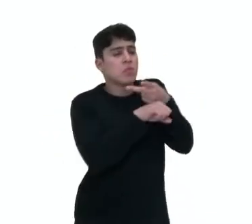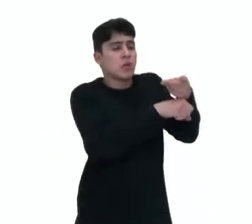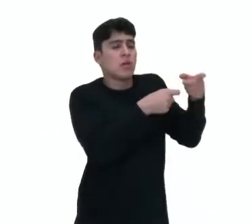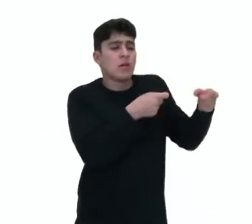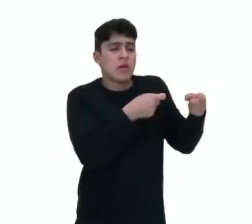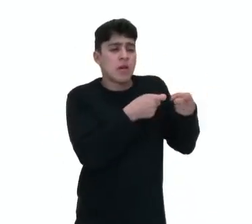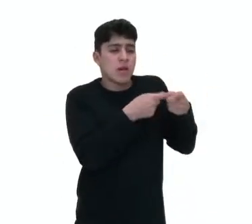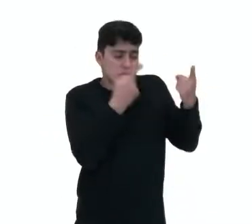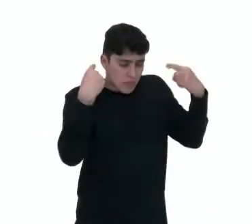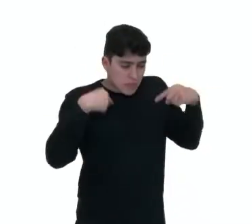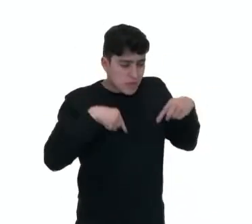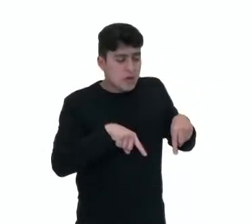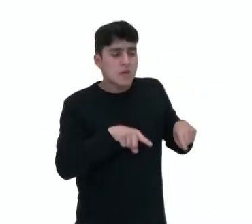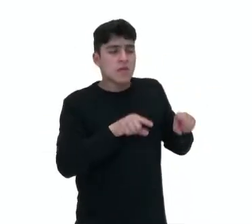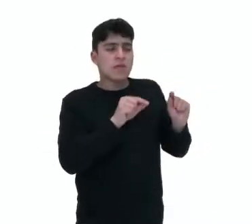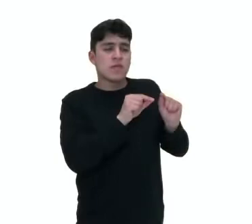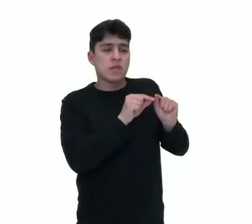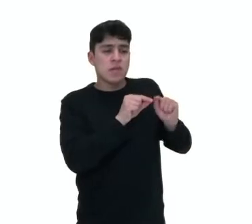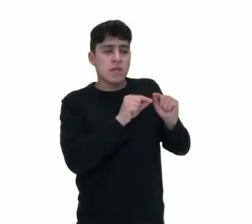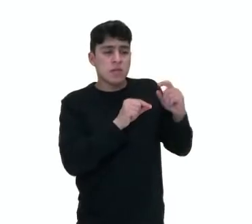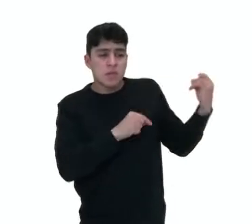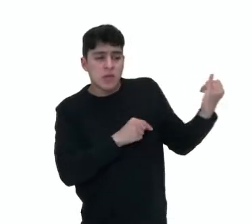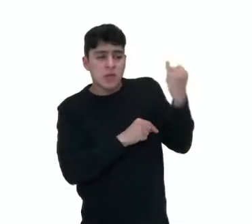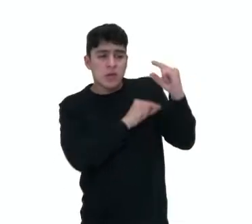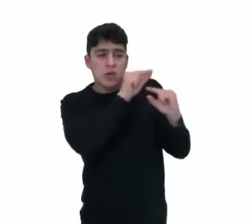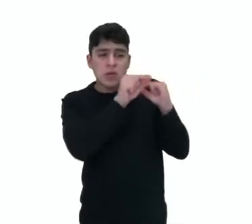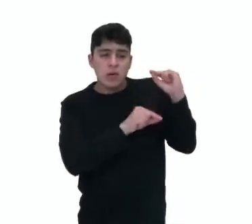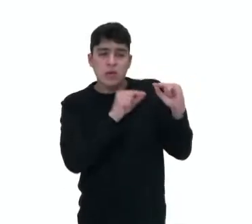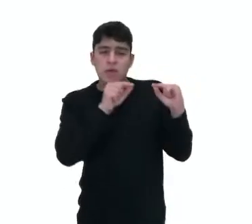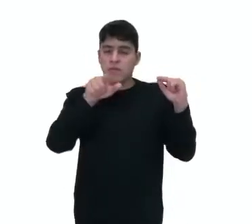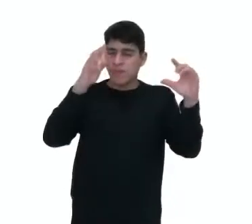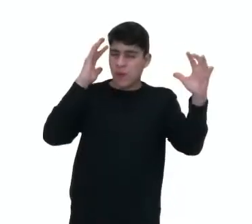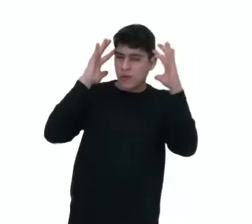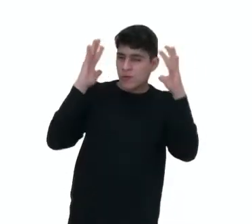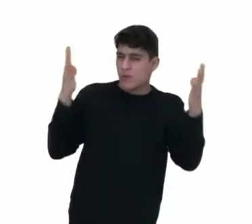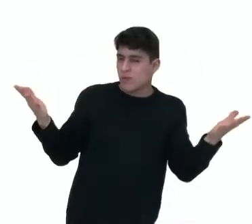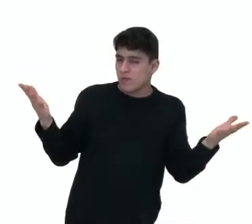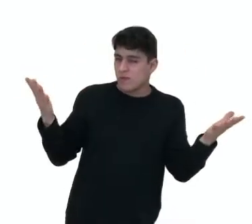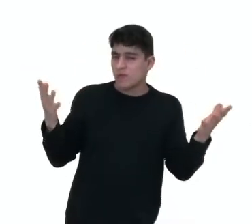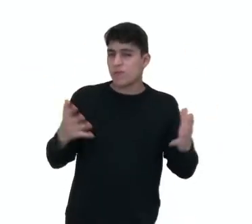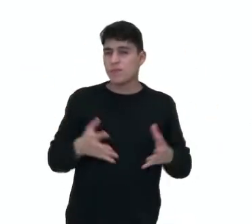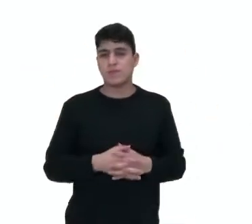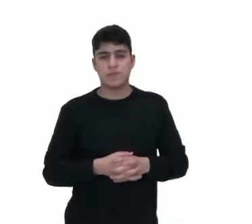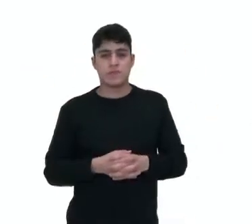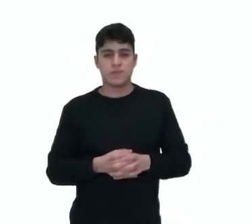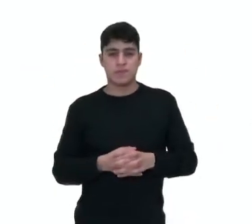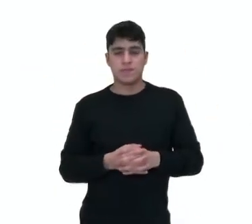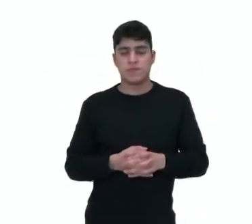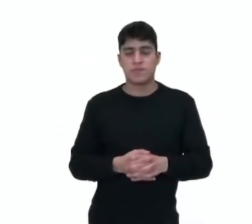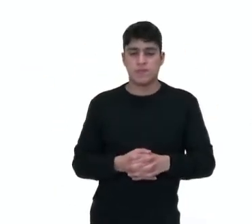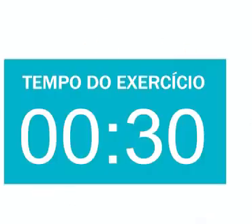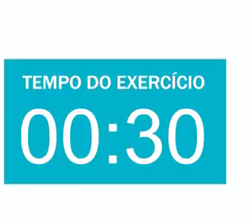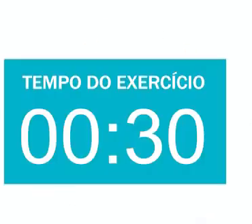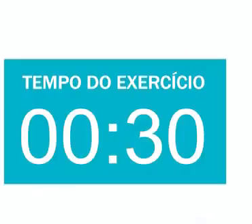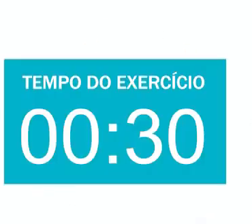rotina? E agora? Vou dar um tempinho para vocês pensarem e eu já retorno.